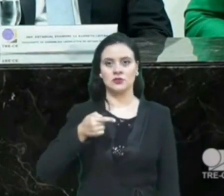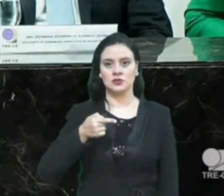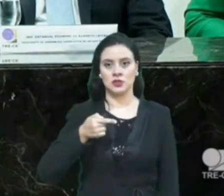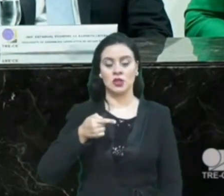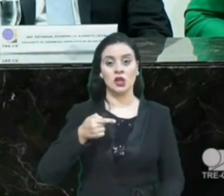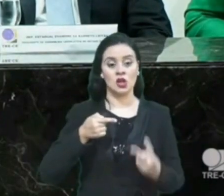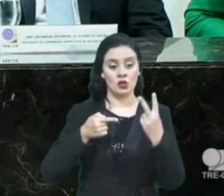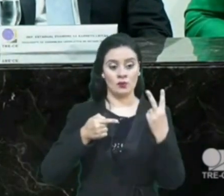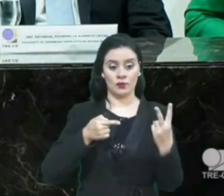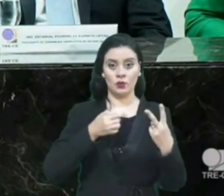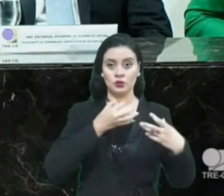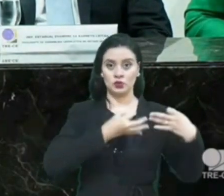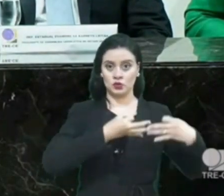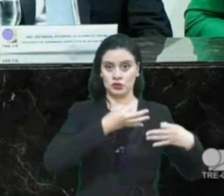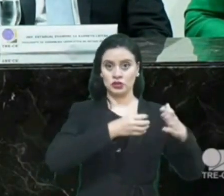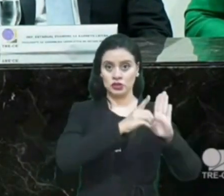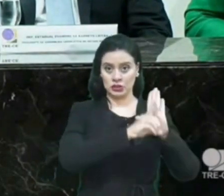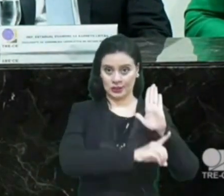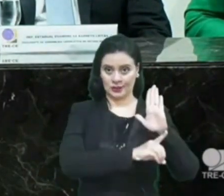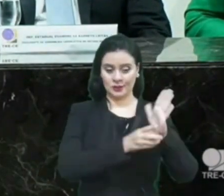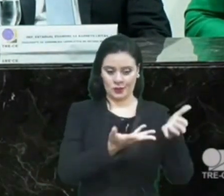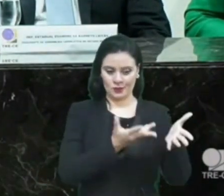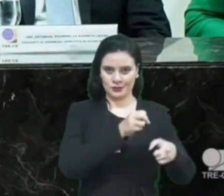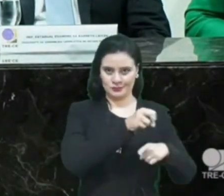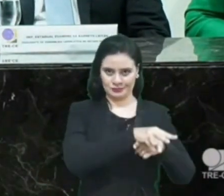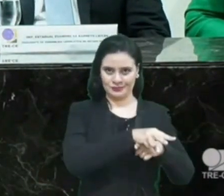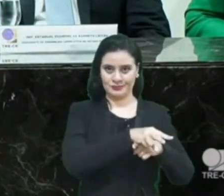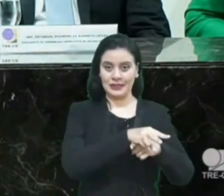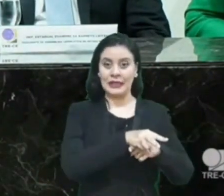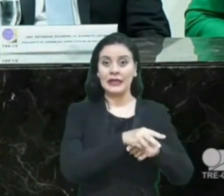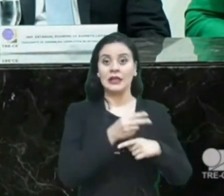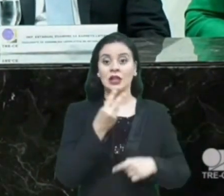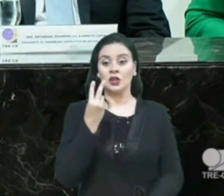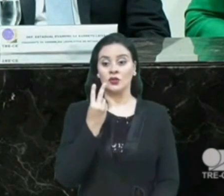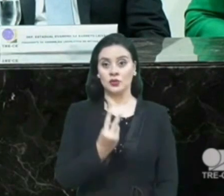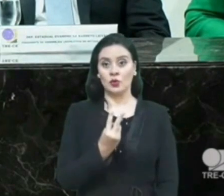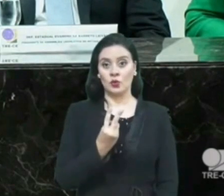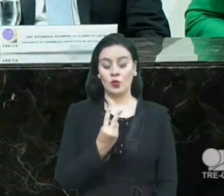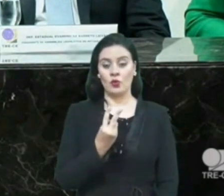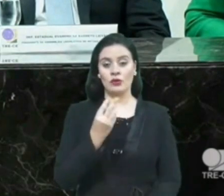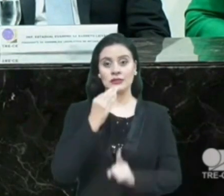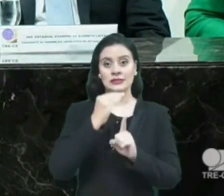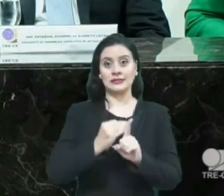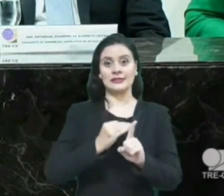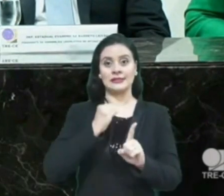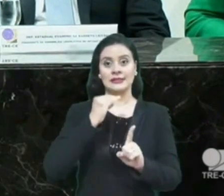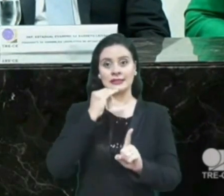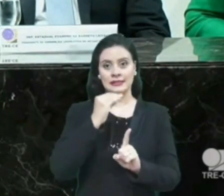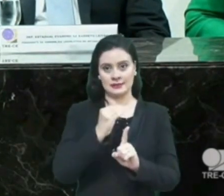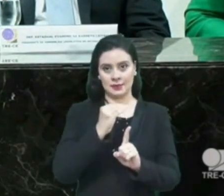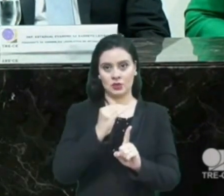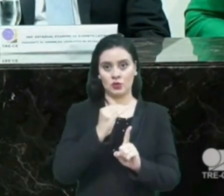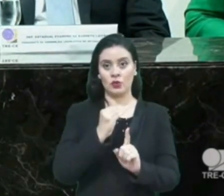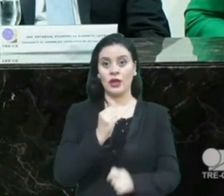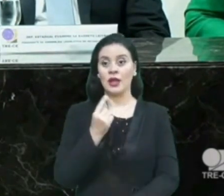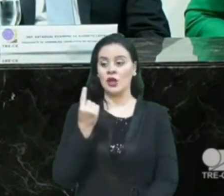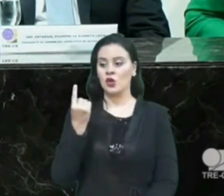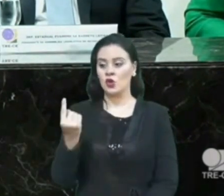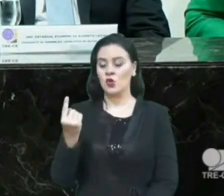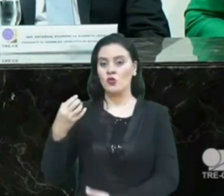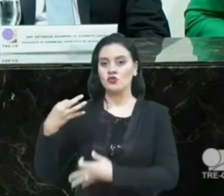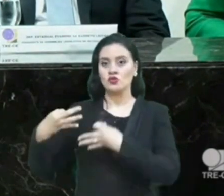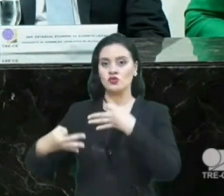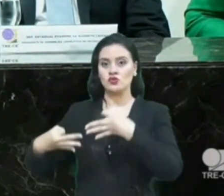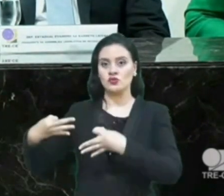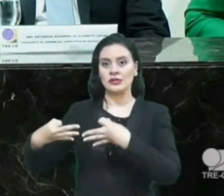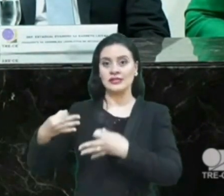tomando posse hoje, 2 desembargadores e um juiz federal aonde não